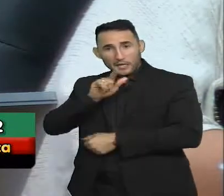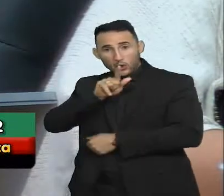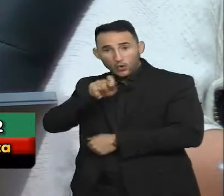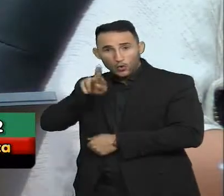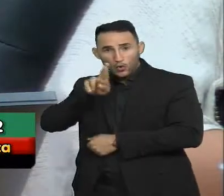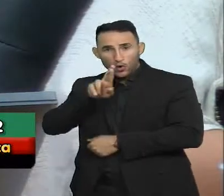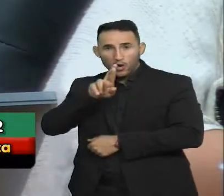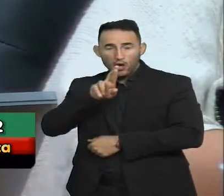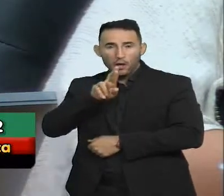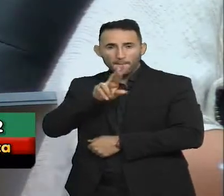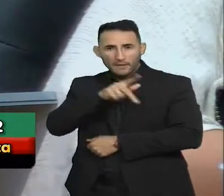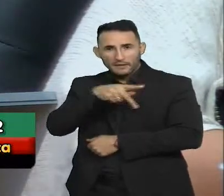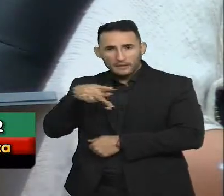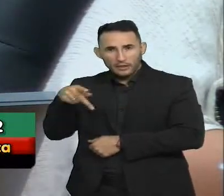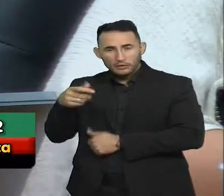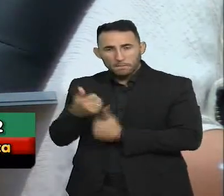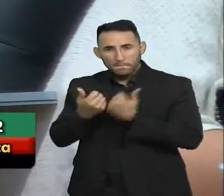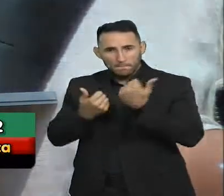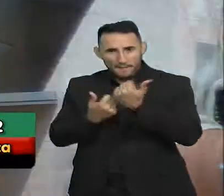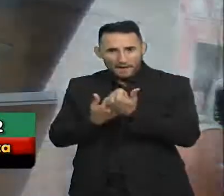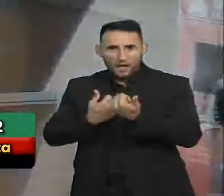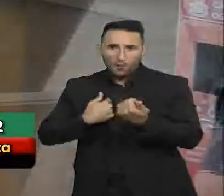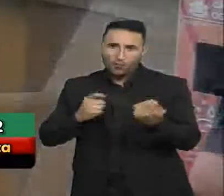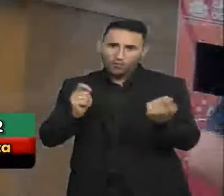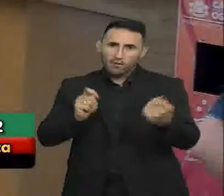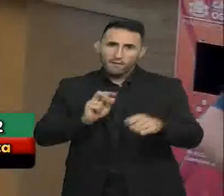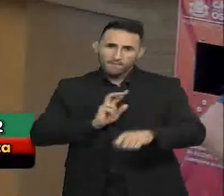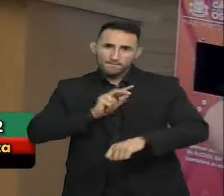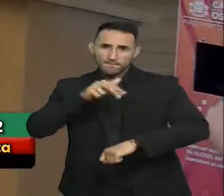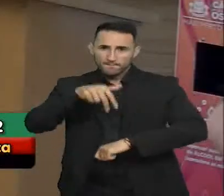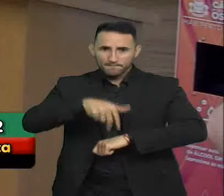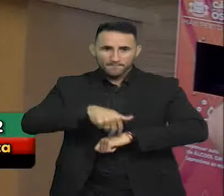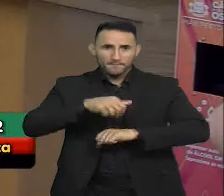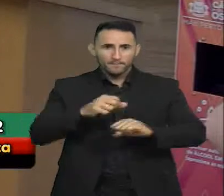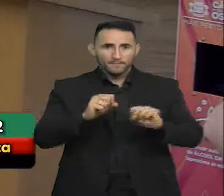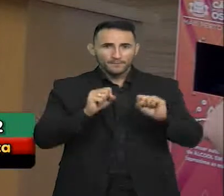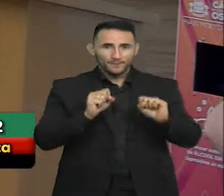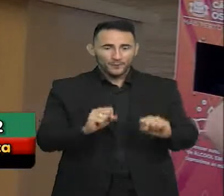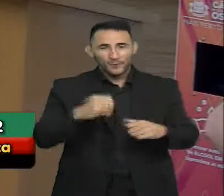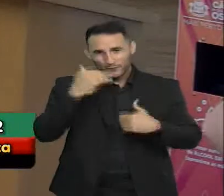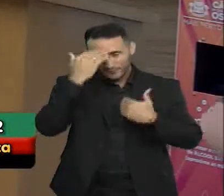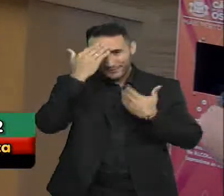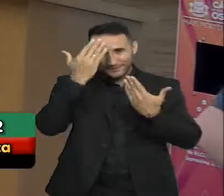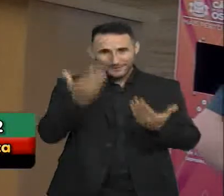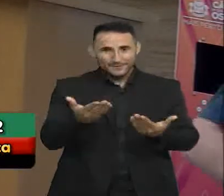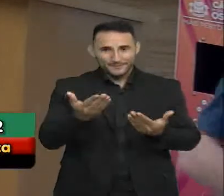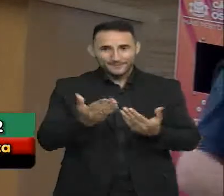tribuna. Por favor, Igor, assuma a presidência. Muito obrigada.